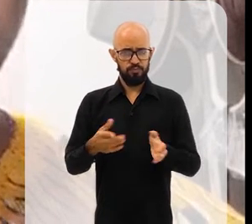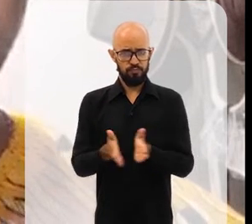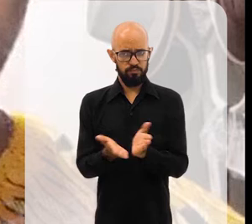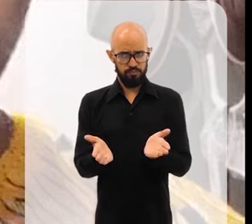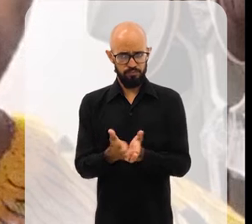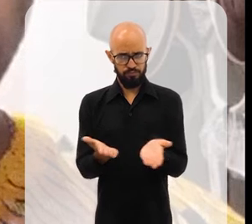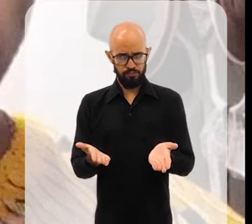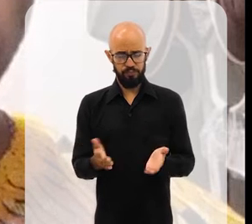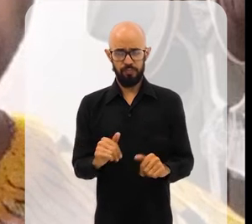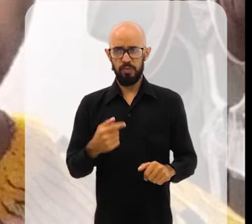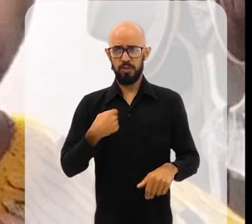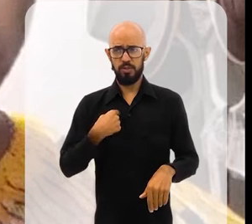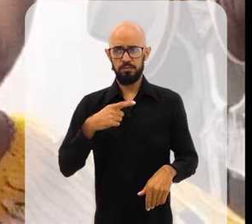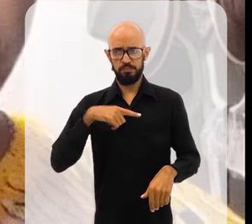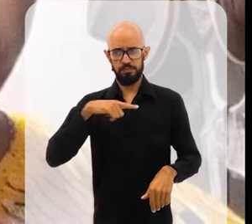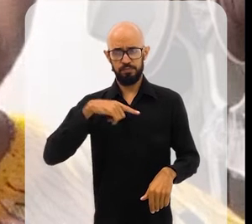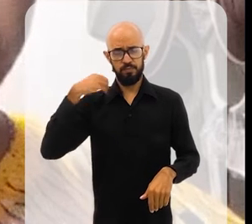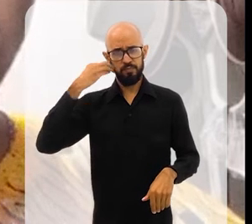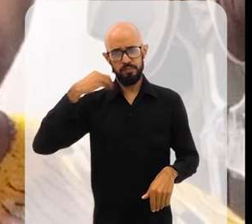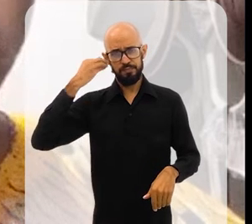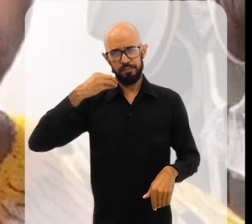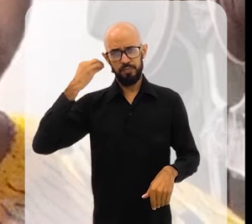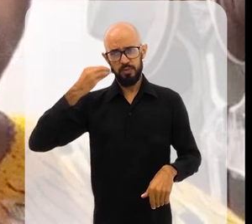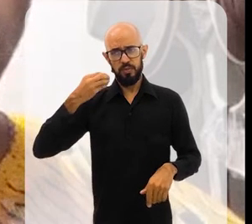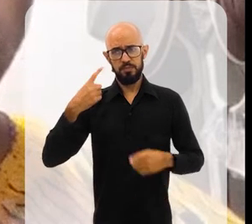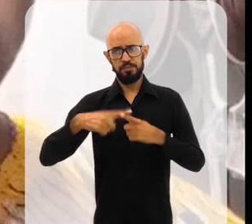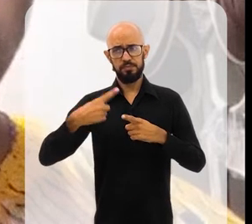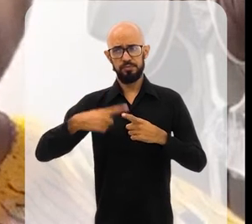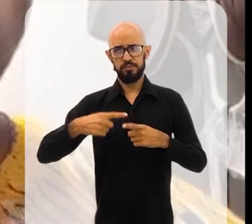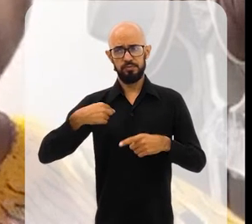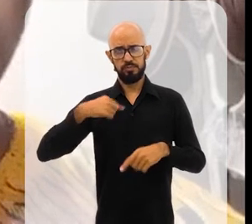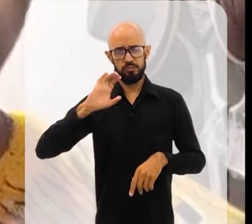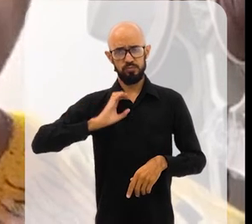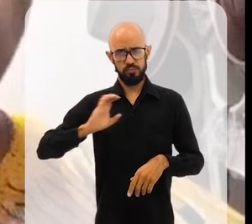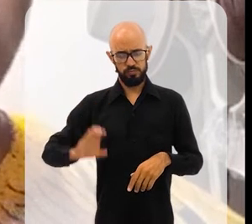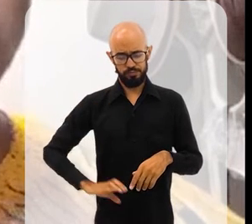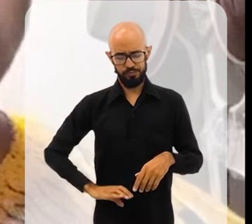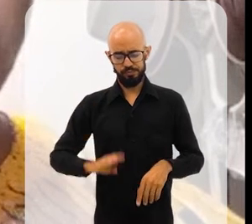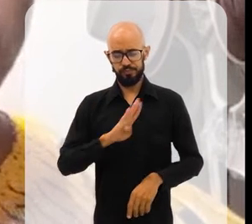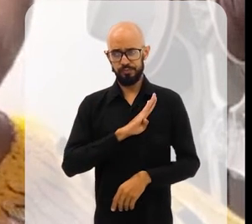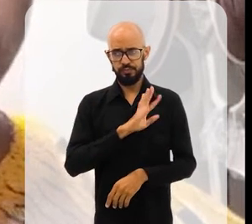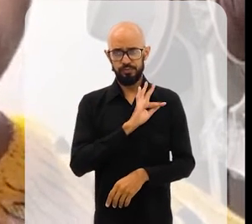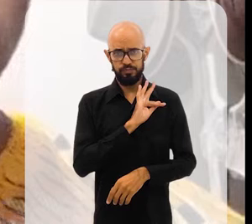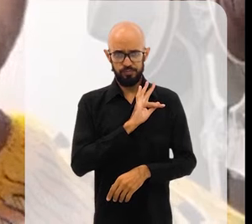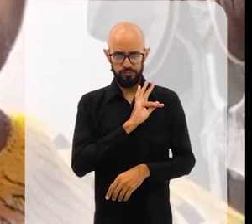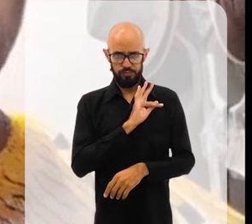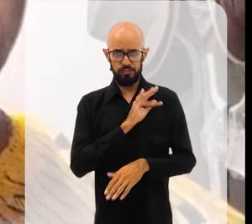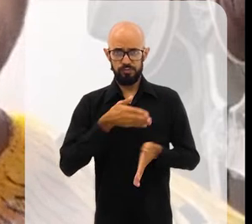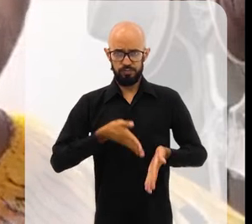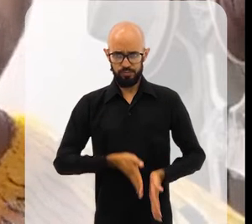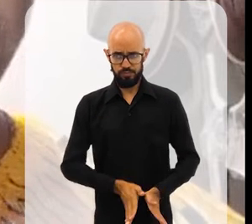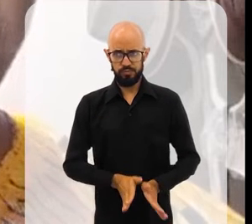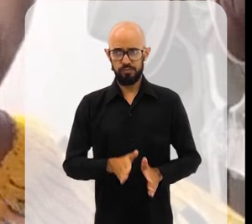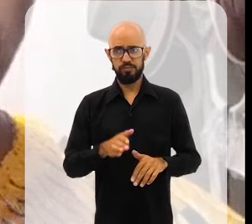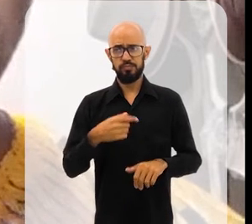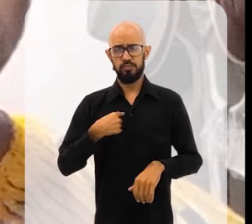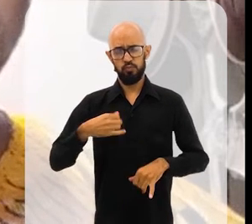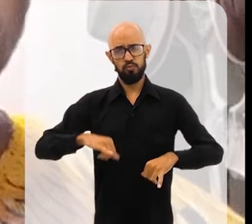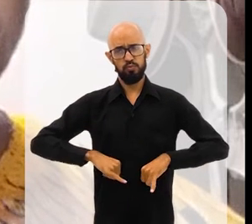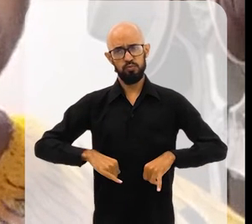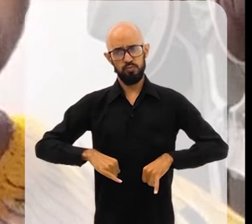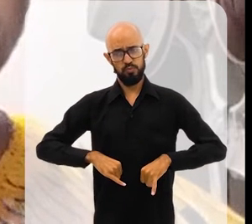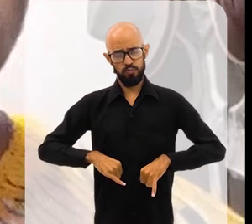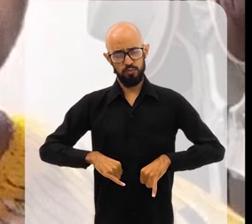periféricos. Então, eu tenho essa experiência por ser um cidadão da Baixada e sou